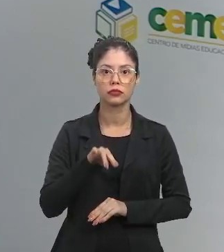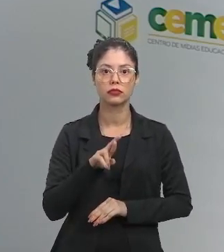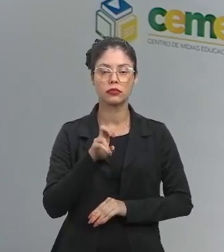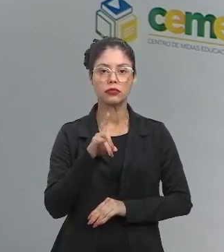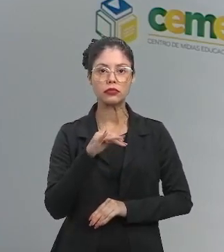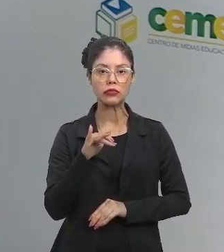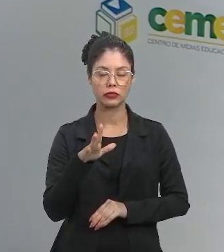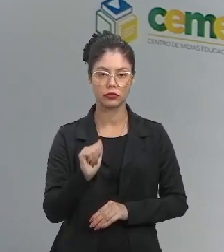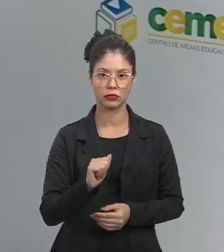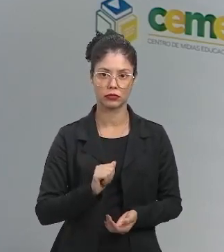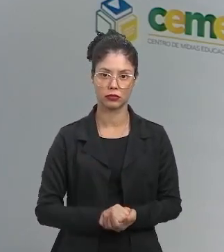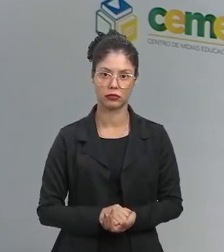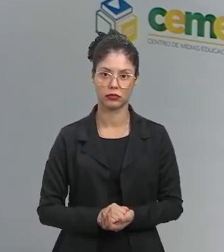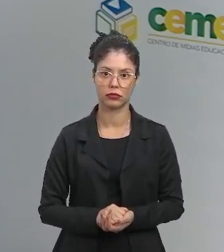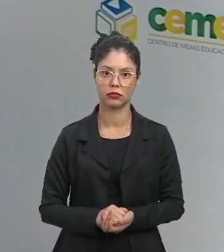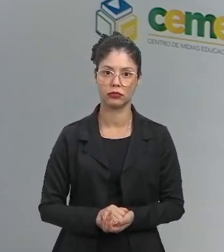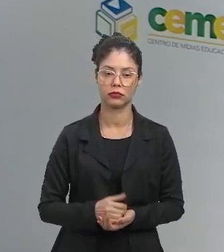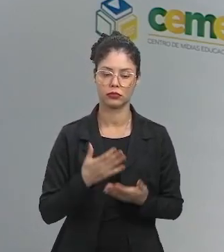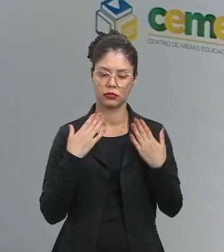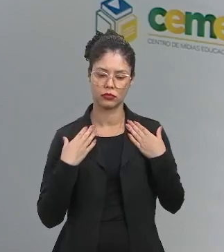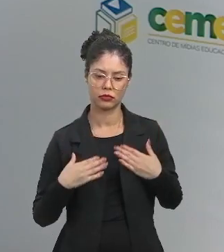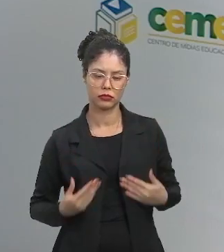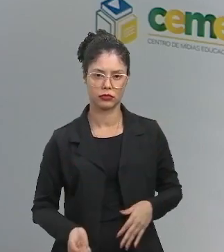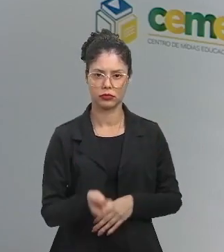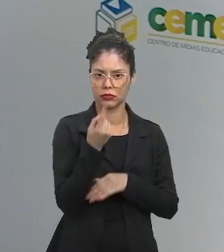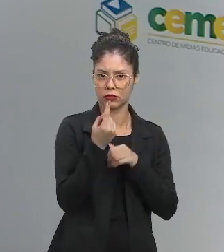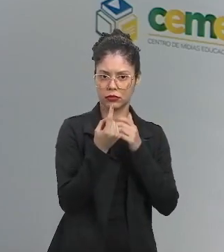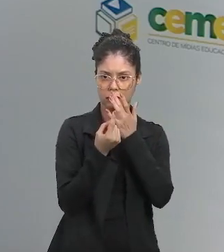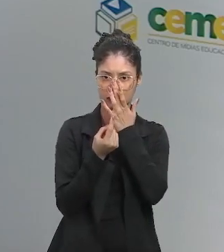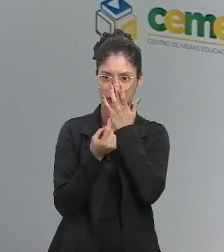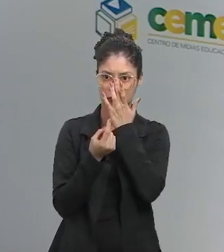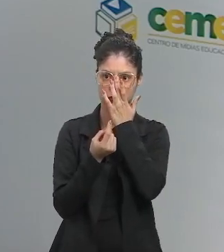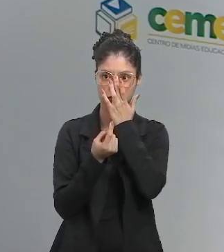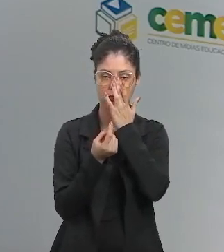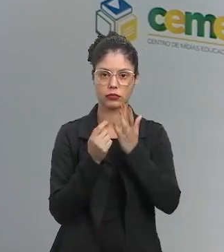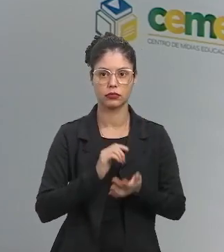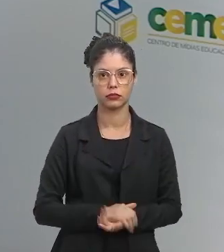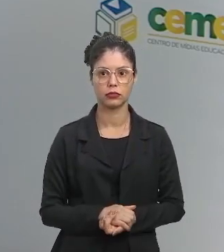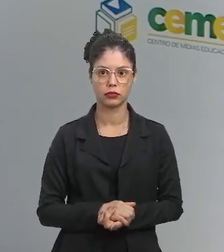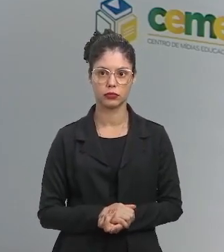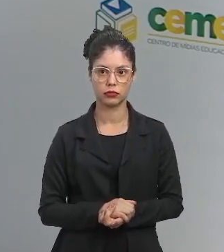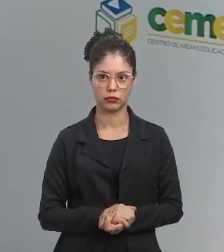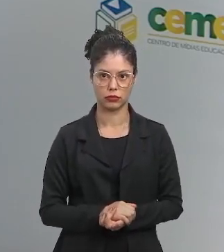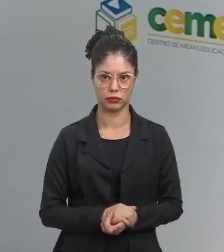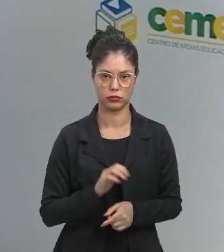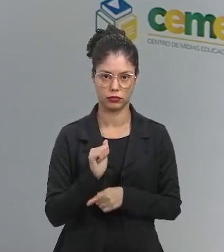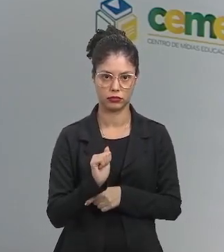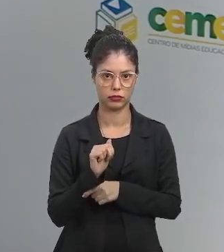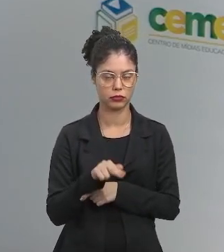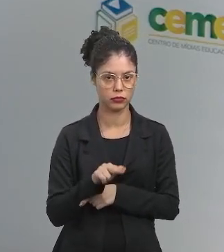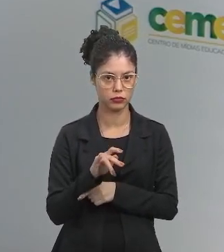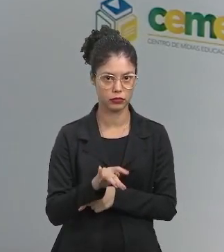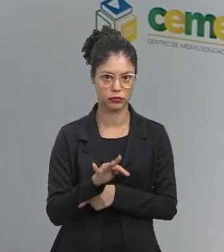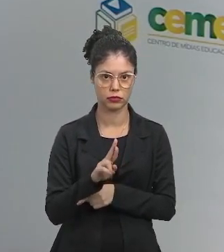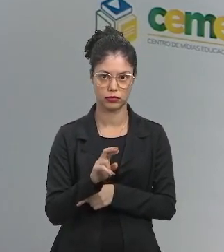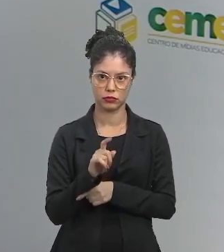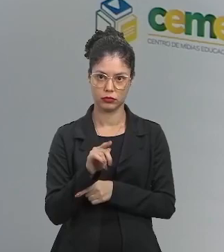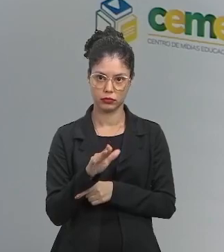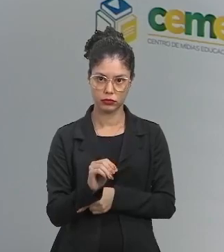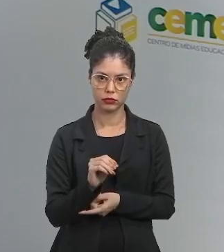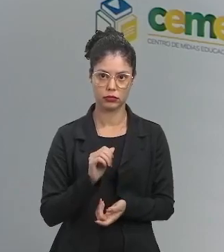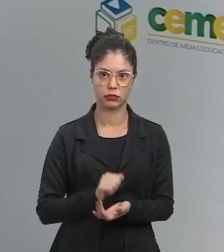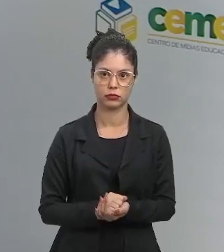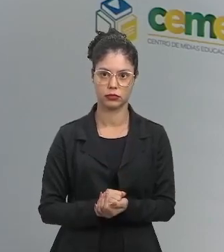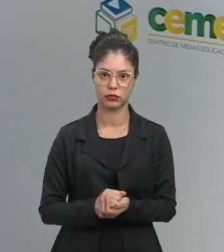neutralizar um corpo estranho. A gente chama corpo estranho de antígeno e a